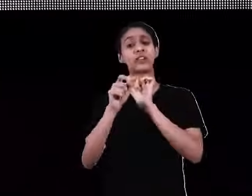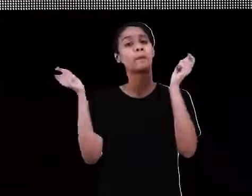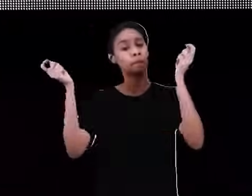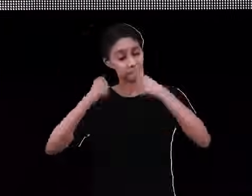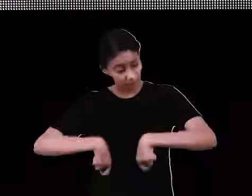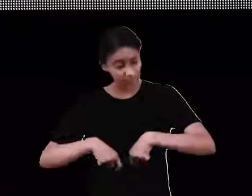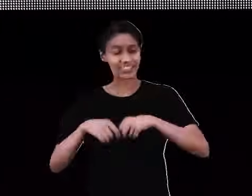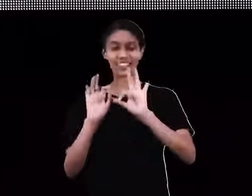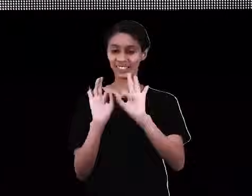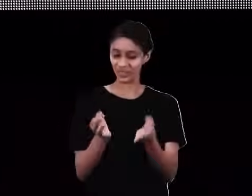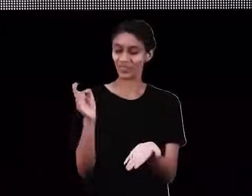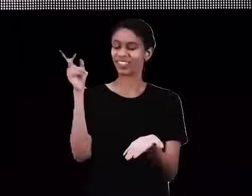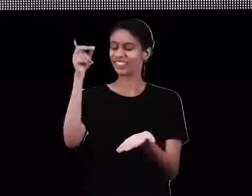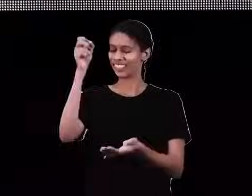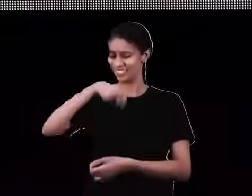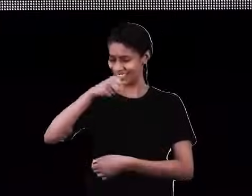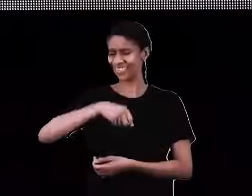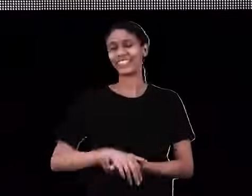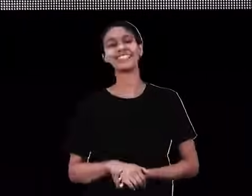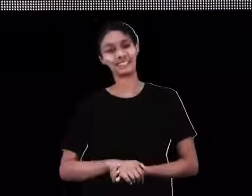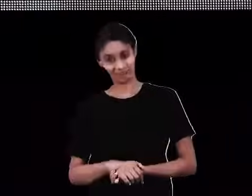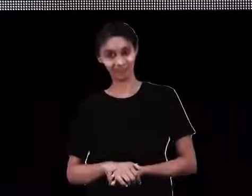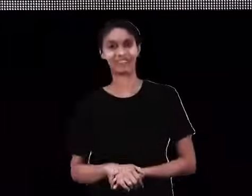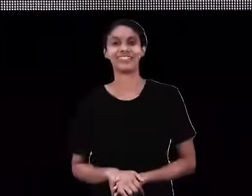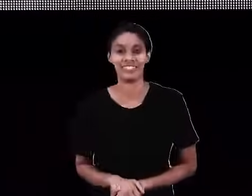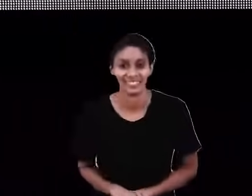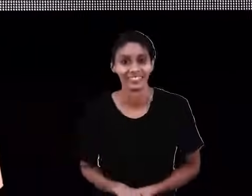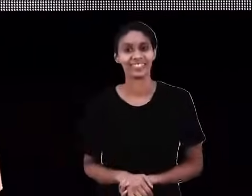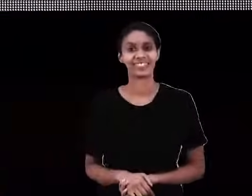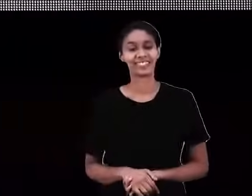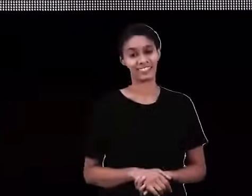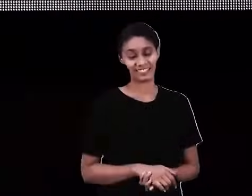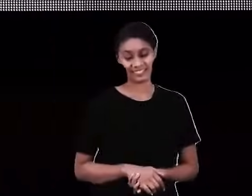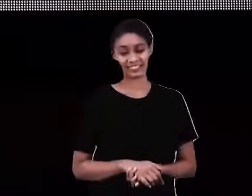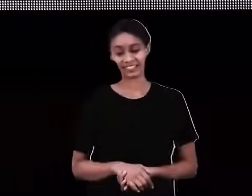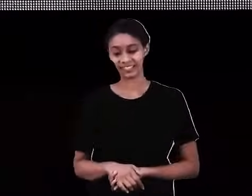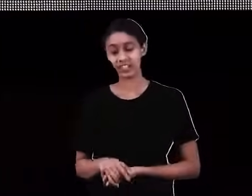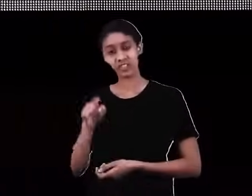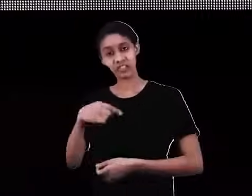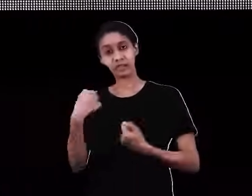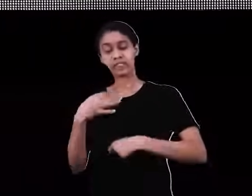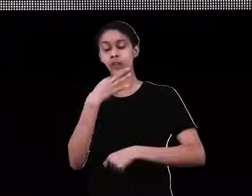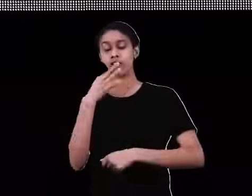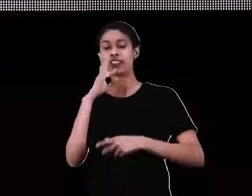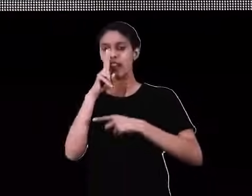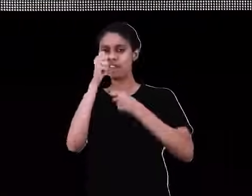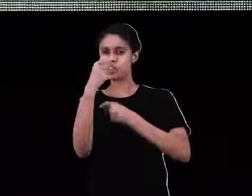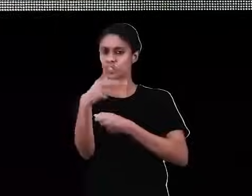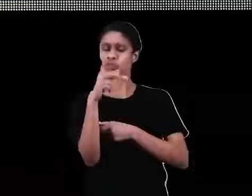ser humilde, sim, assumindo o seu papel e reconhecendo de onde vem a sua força, vem do